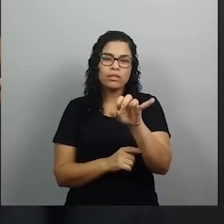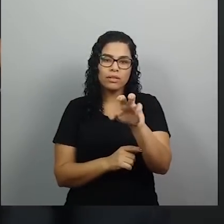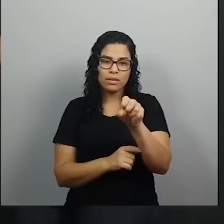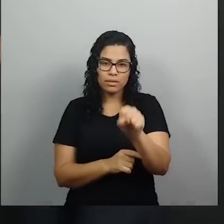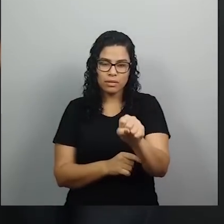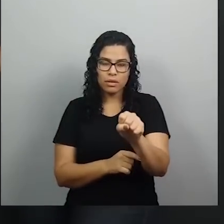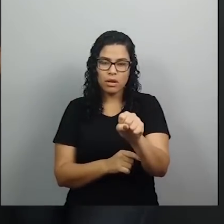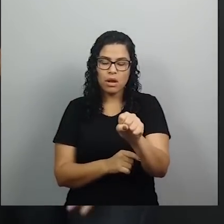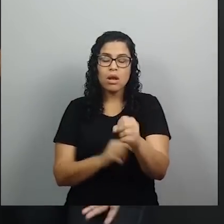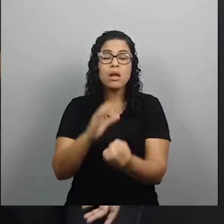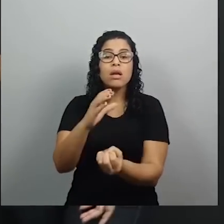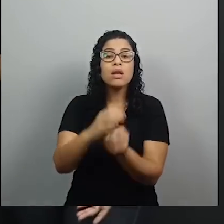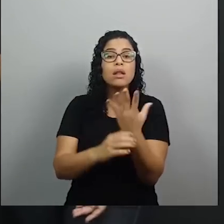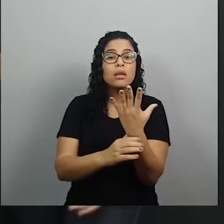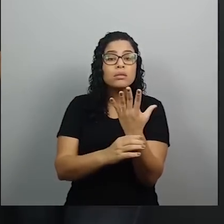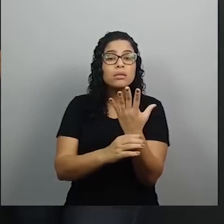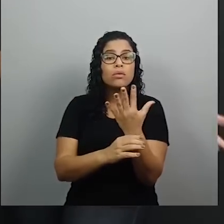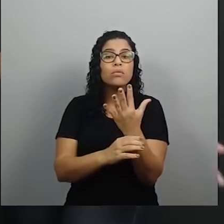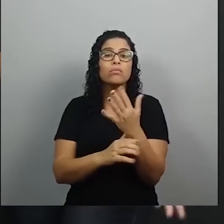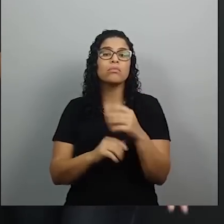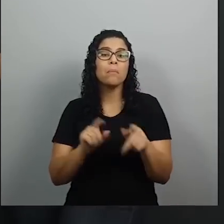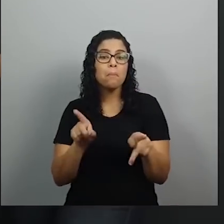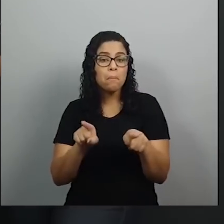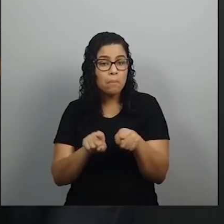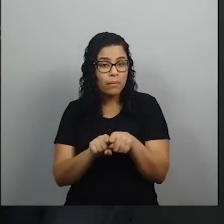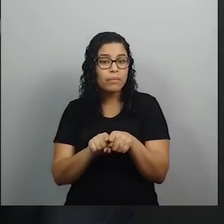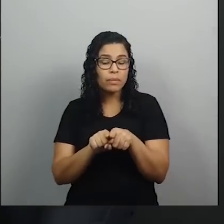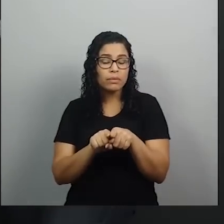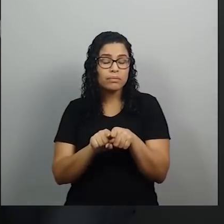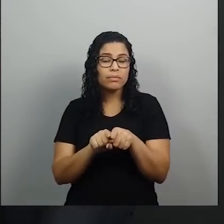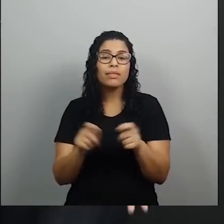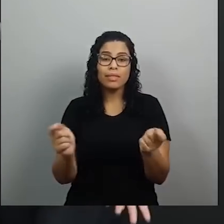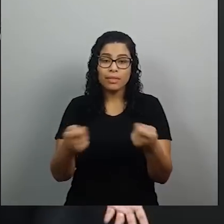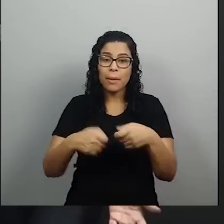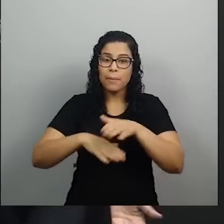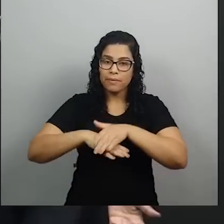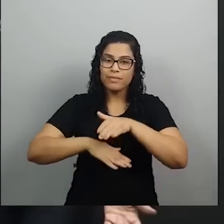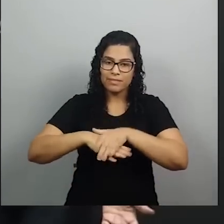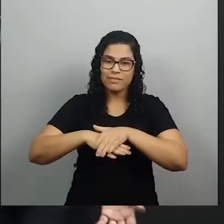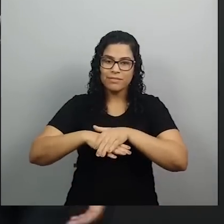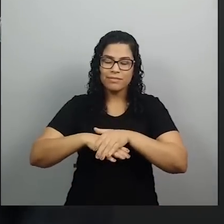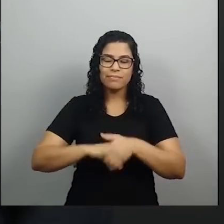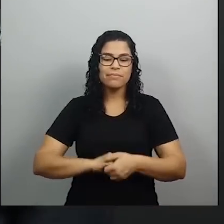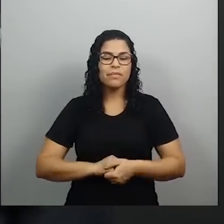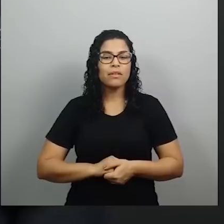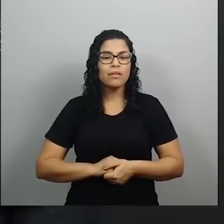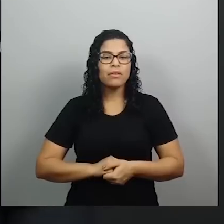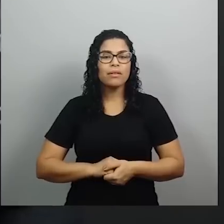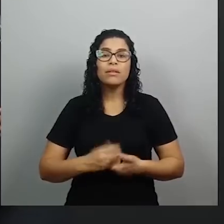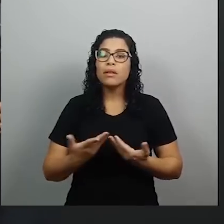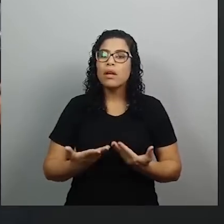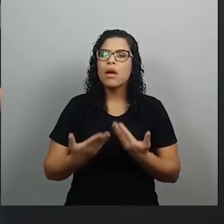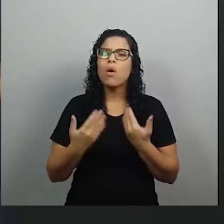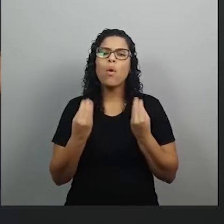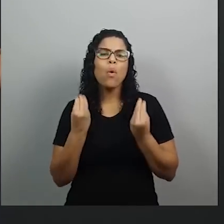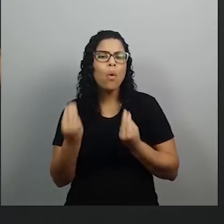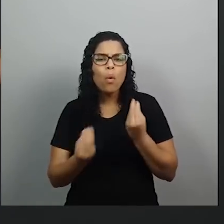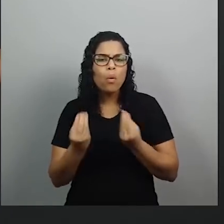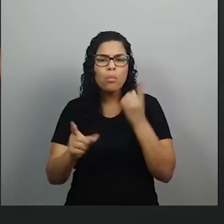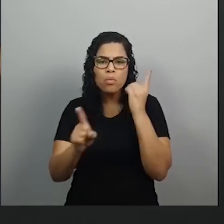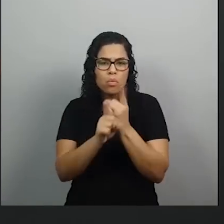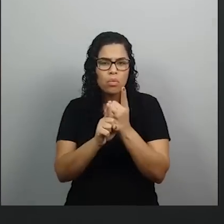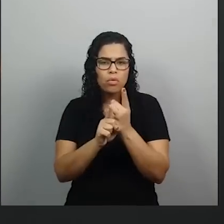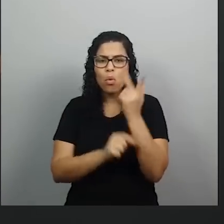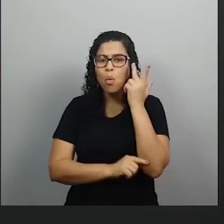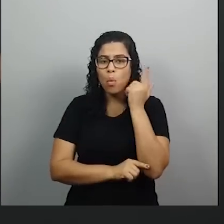processo para a formação de fósseis. Afinal, não é fácil. Você viu que precisa de condições interessantes. E quais são os fósseis mais